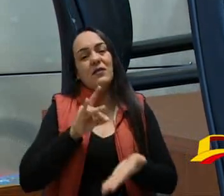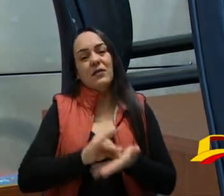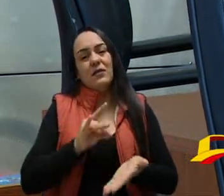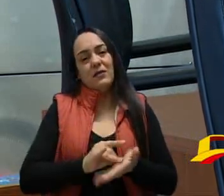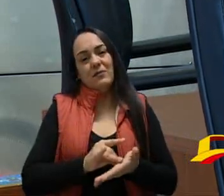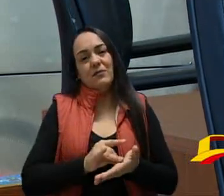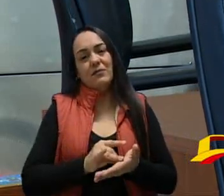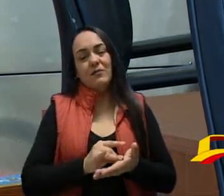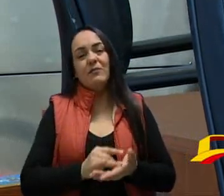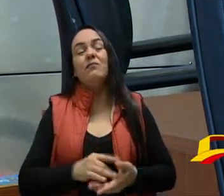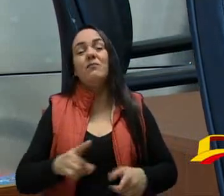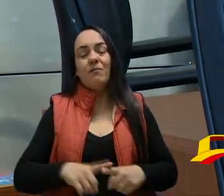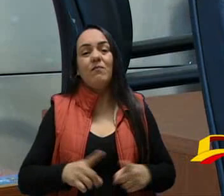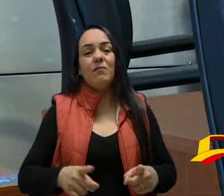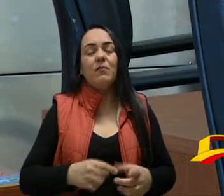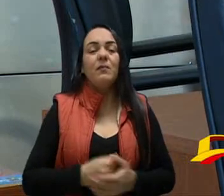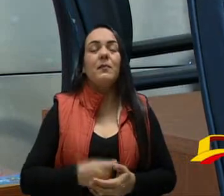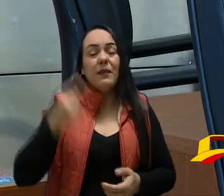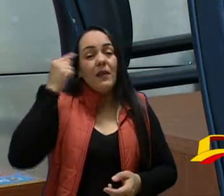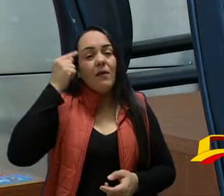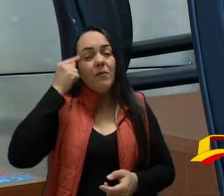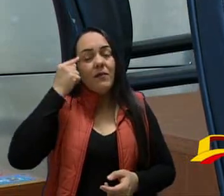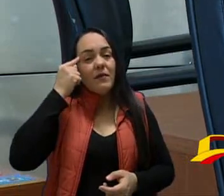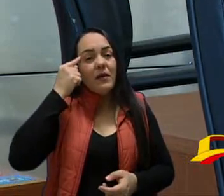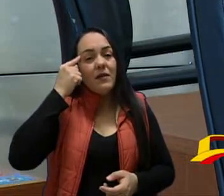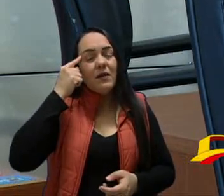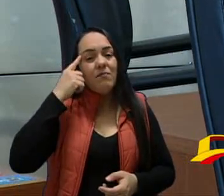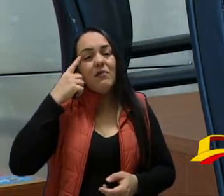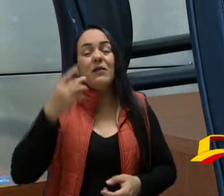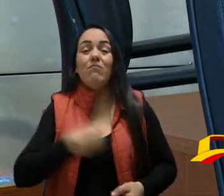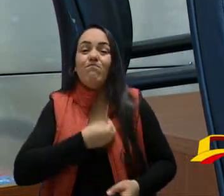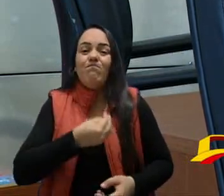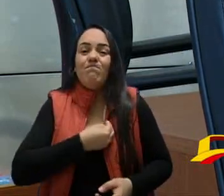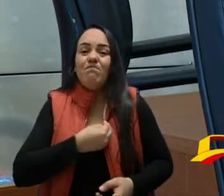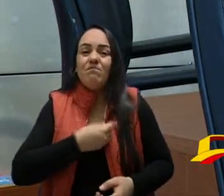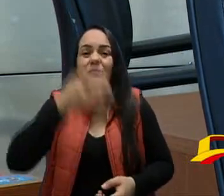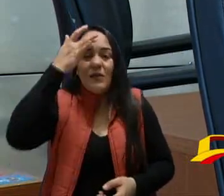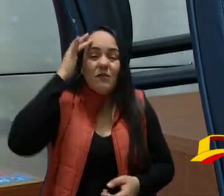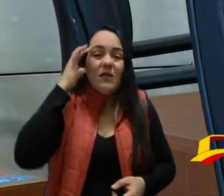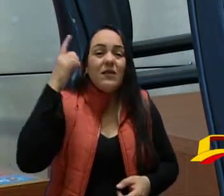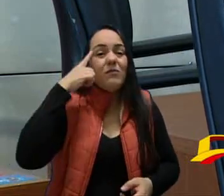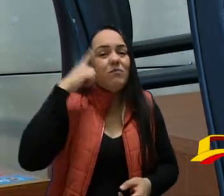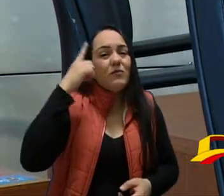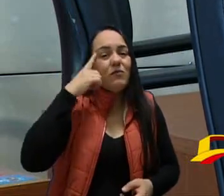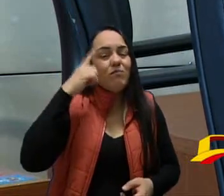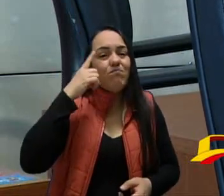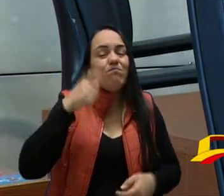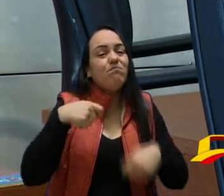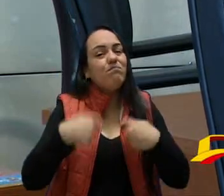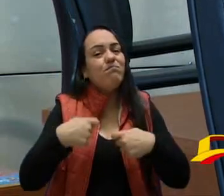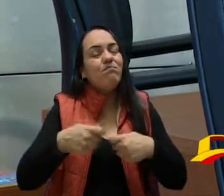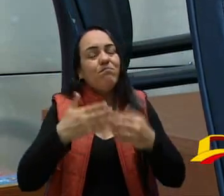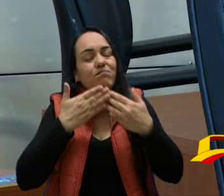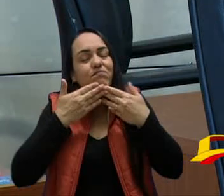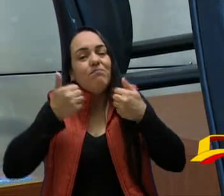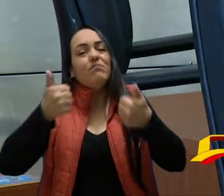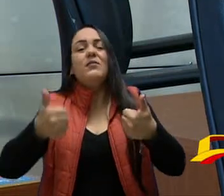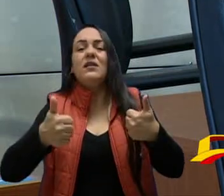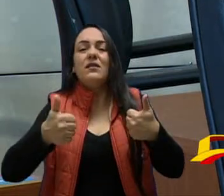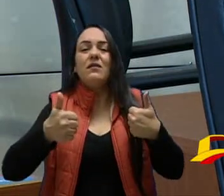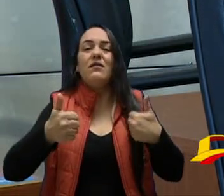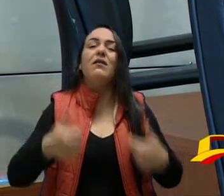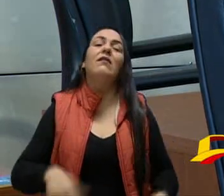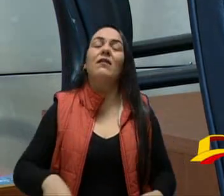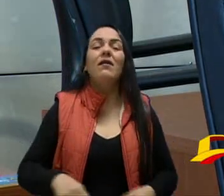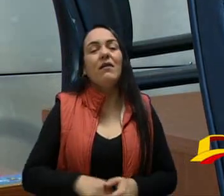abrindo lá vai gerar muito mais impacto ainda mas vamos pensar na situação de vida dessas pessoas no dia a dia que elas postam qualidade de vida mínima com